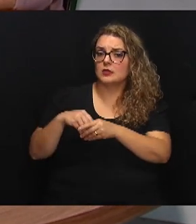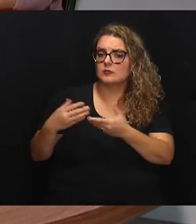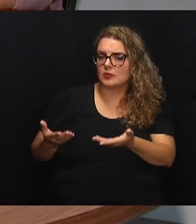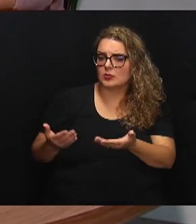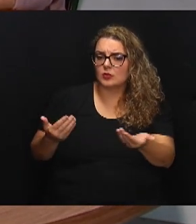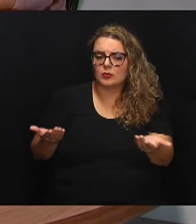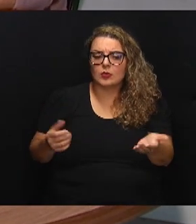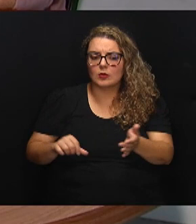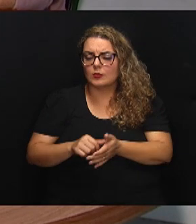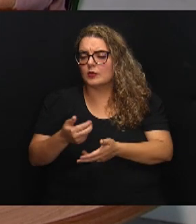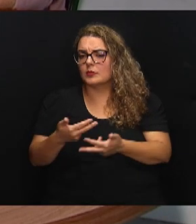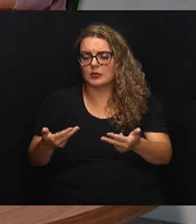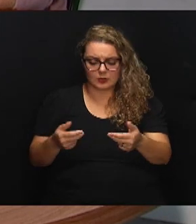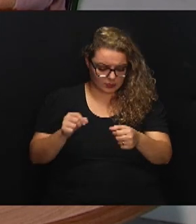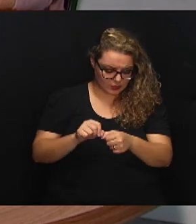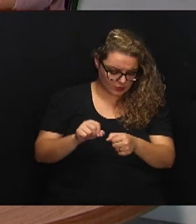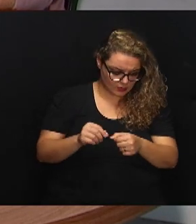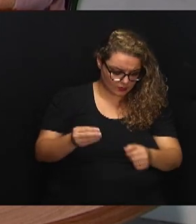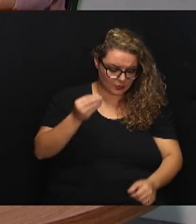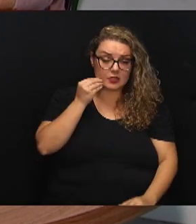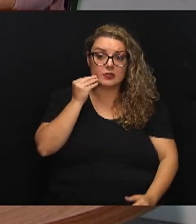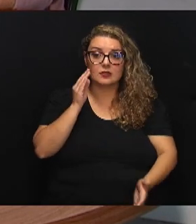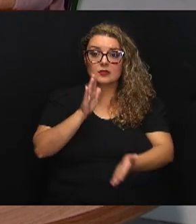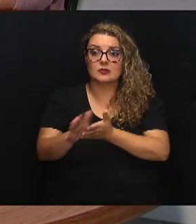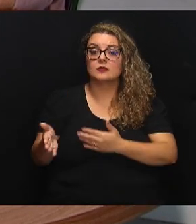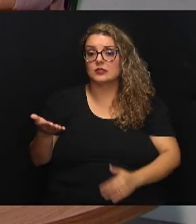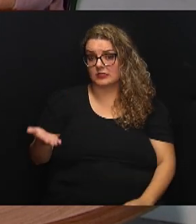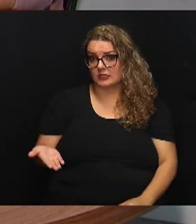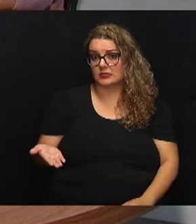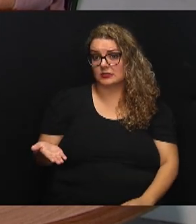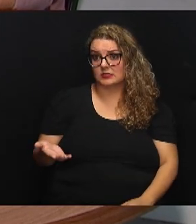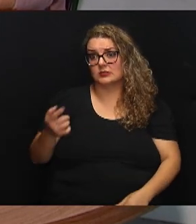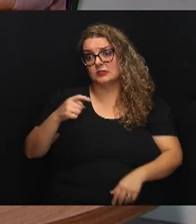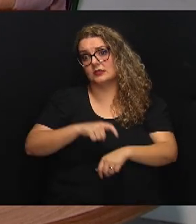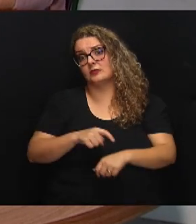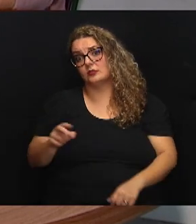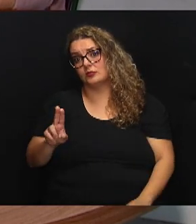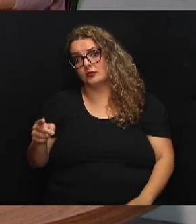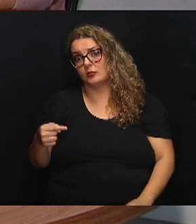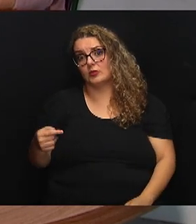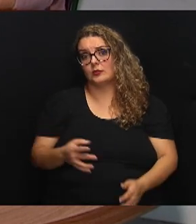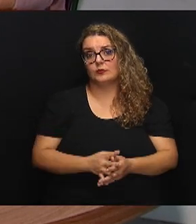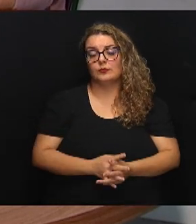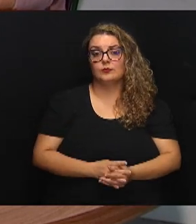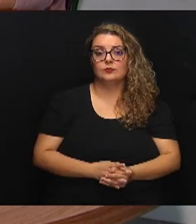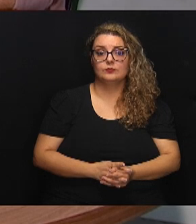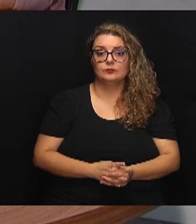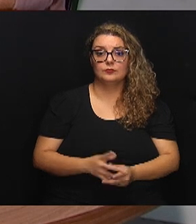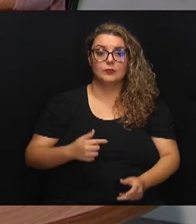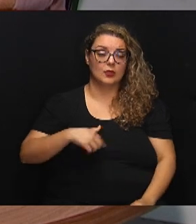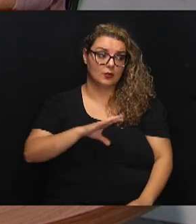primeiro passo para tentar fugir, sair dessa situação do nome negativado? Eu gosto de dizer